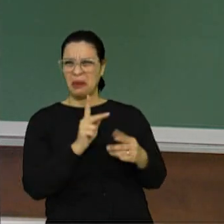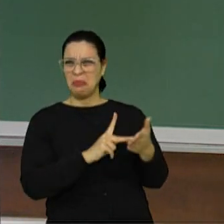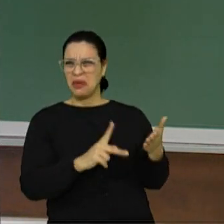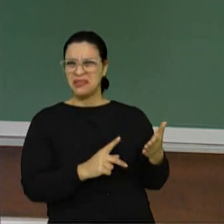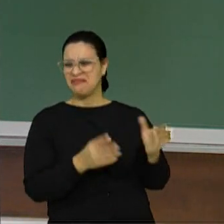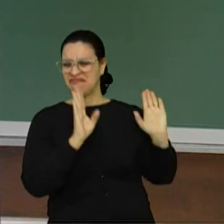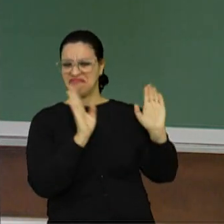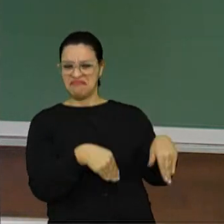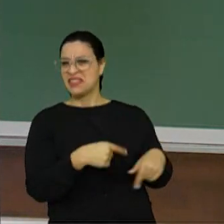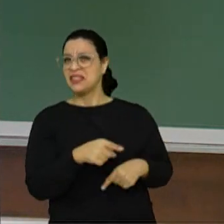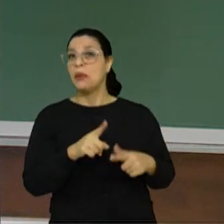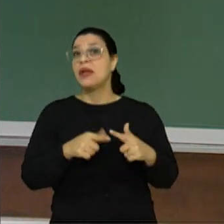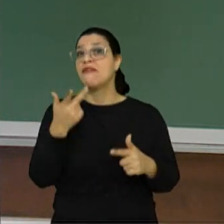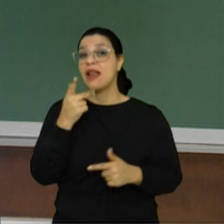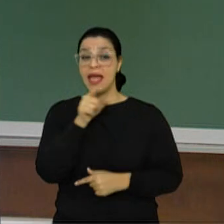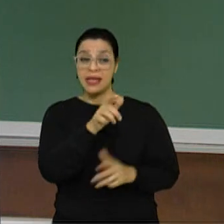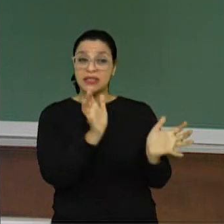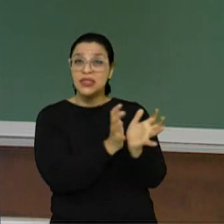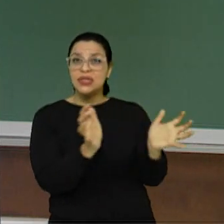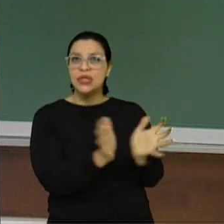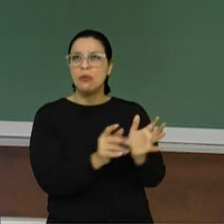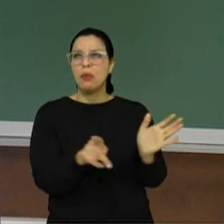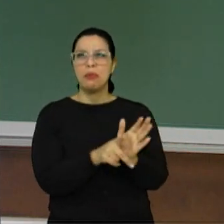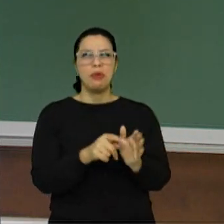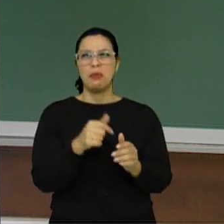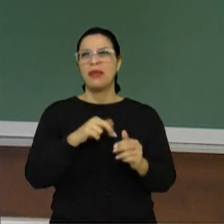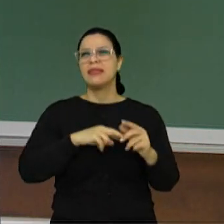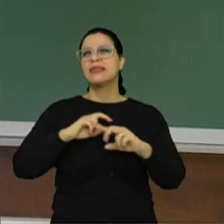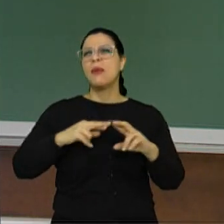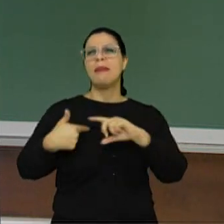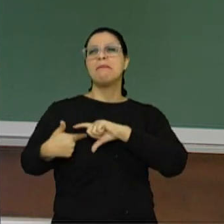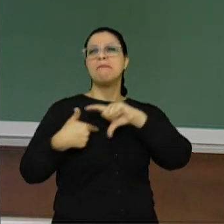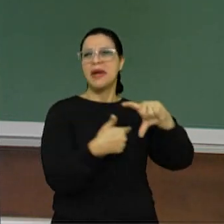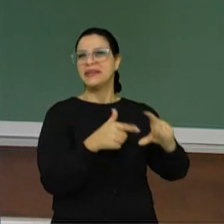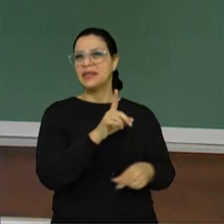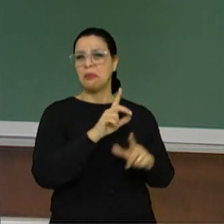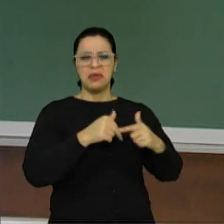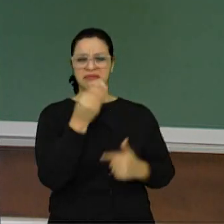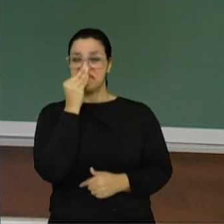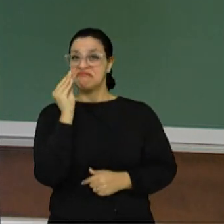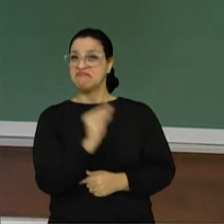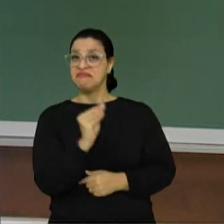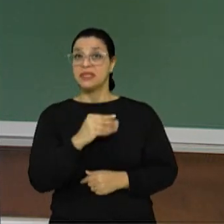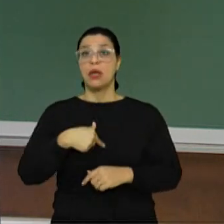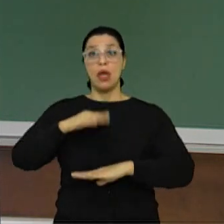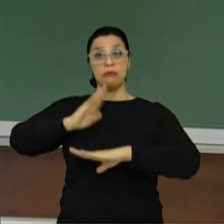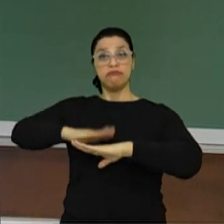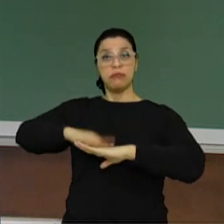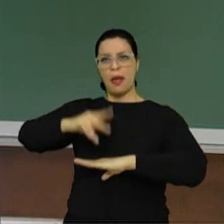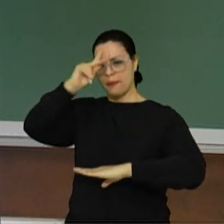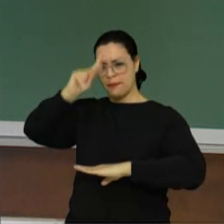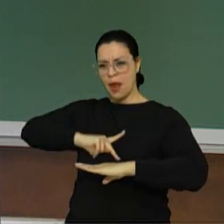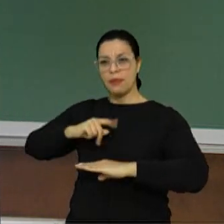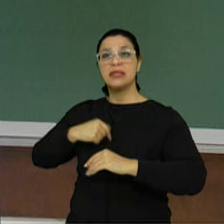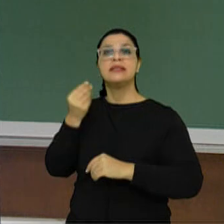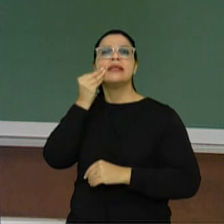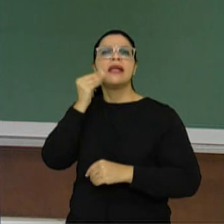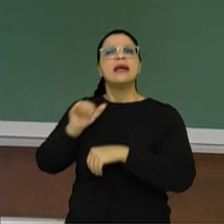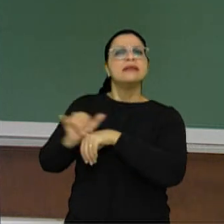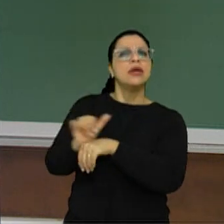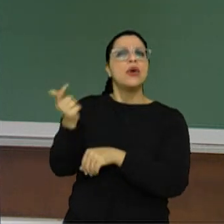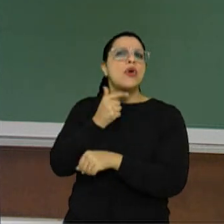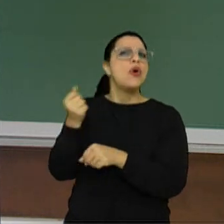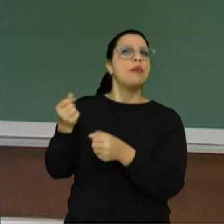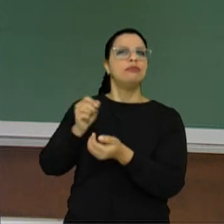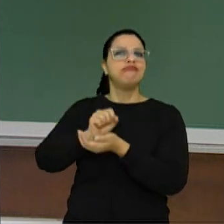por eles, porque eles consideravam fora, né, do padrão. Então eles mesmos precisavam buscar uma